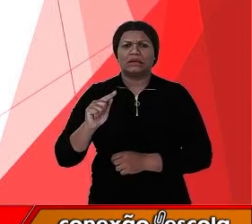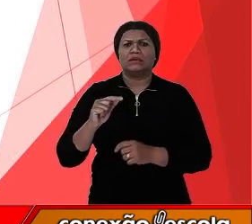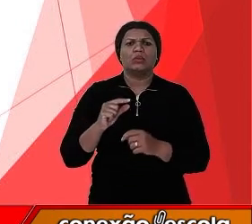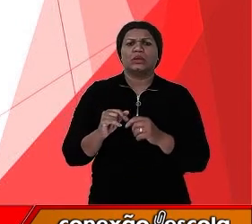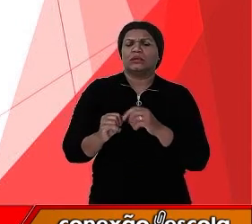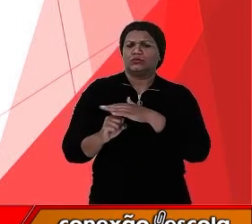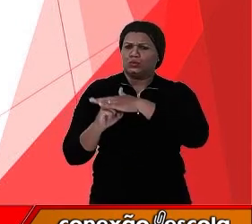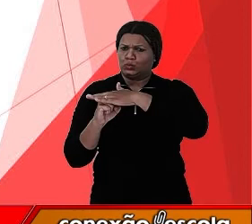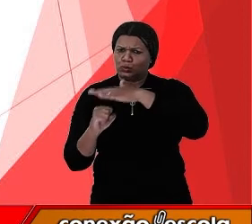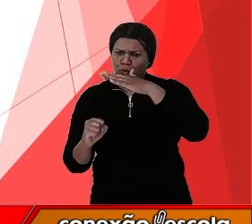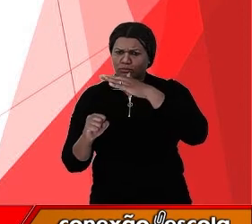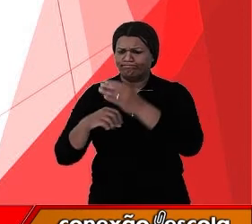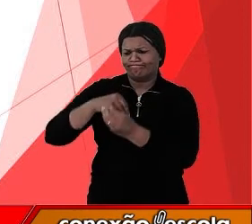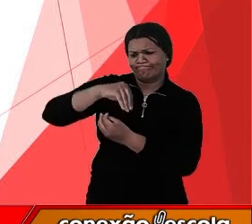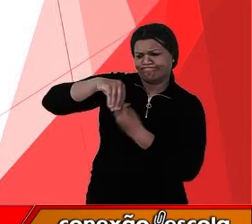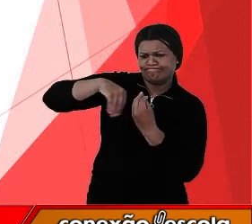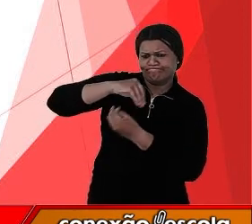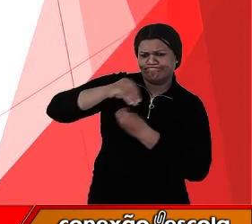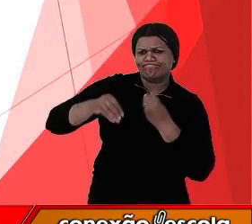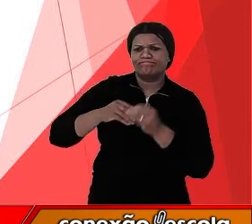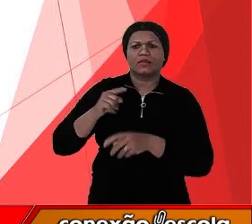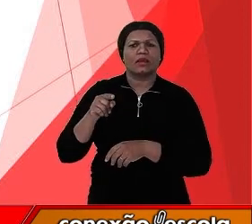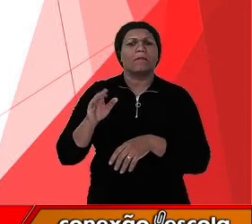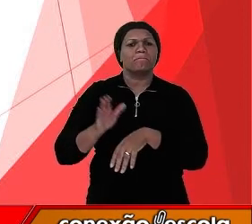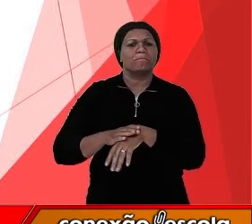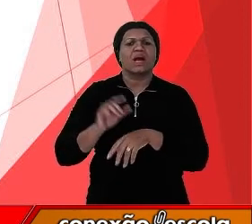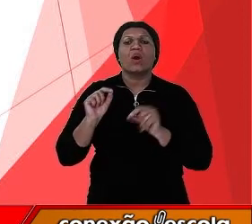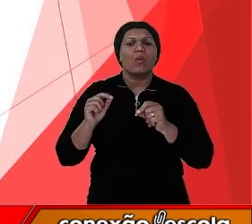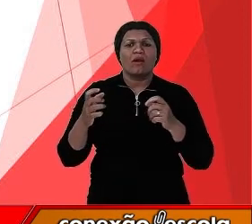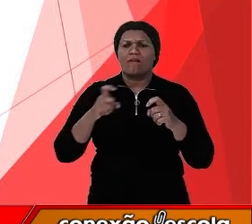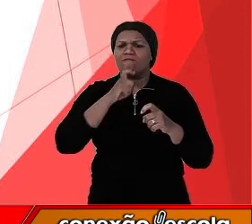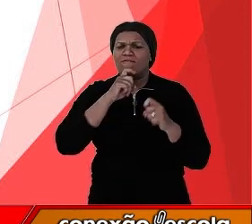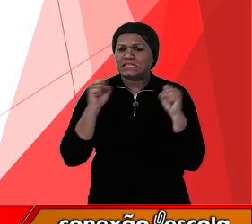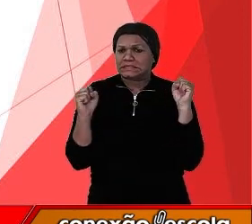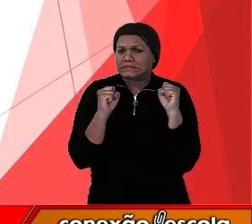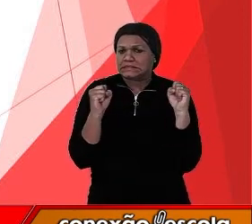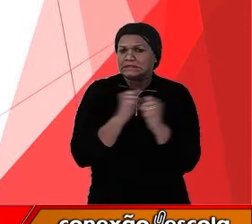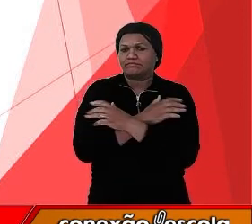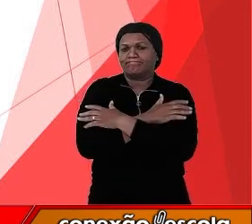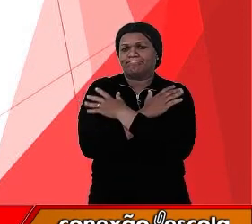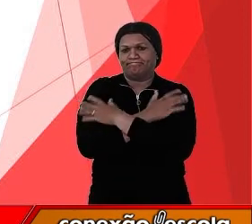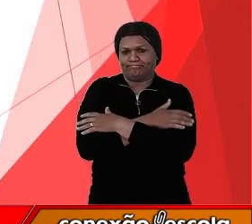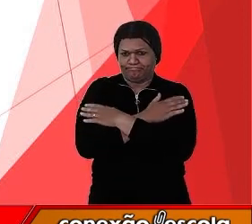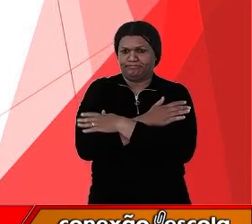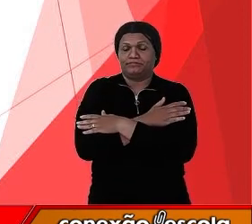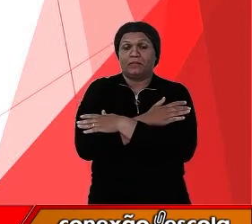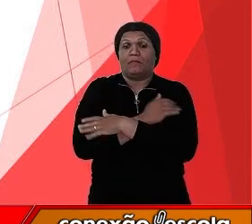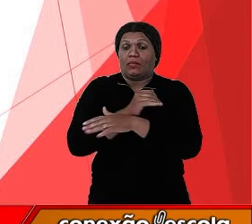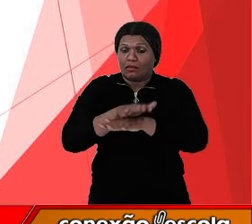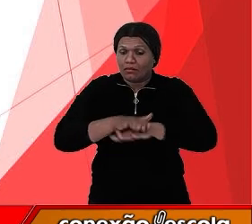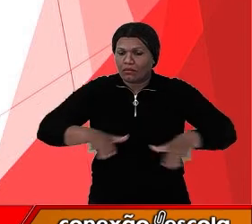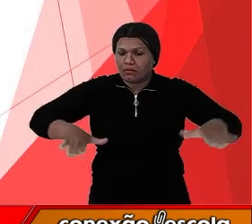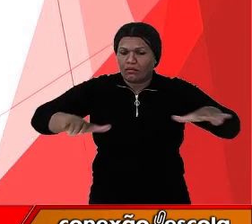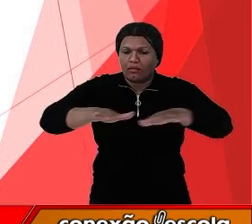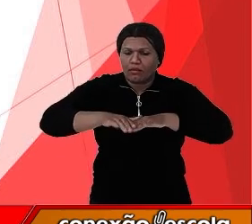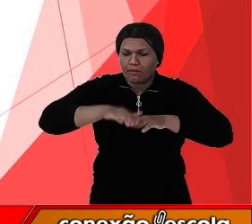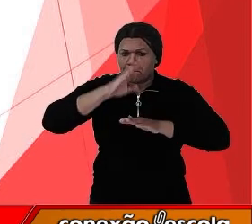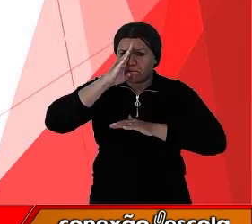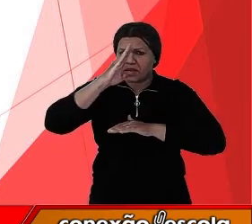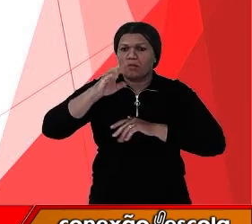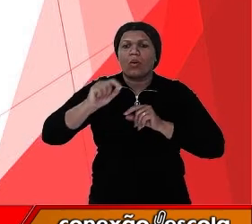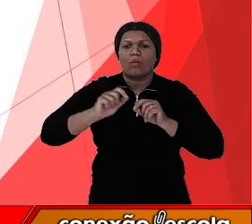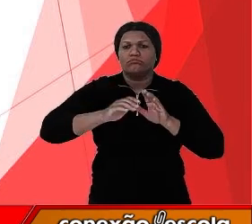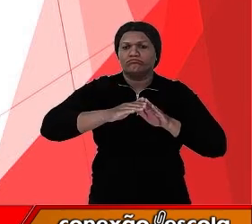uma região temperada o clima tende a ser mais frio o relevo é formado principalmente por